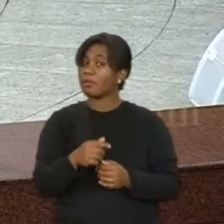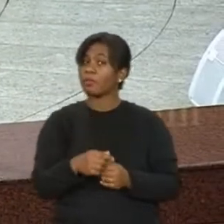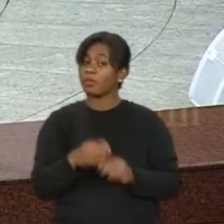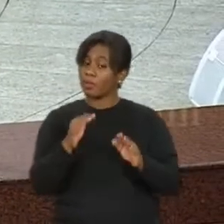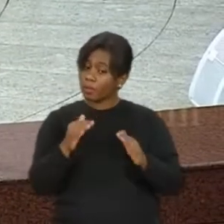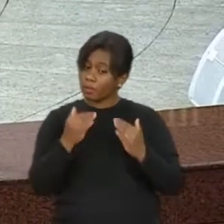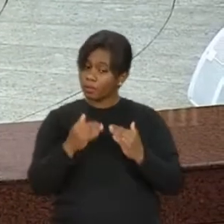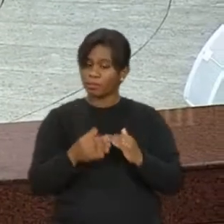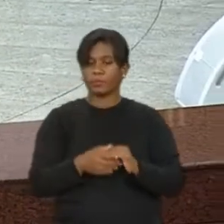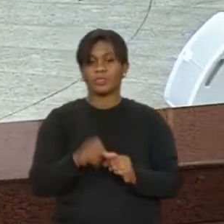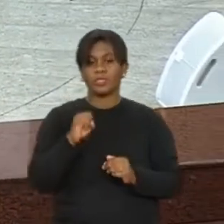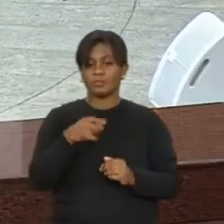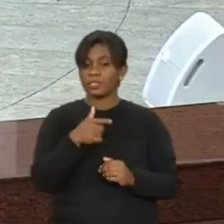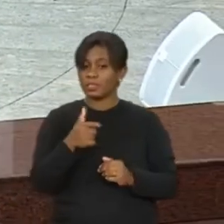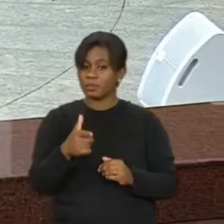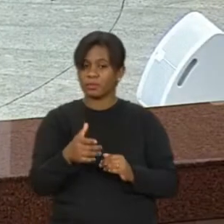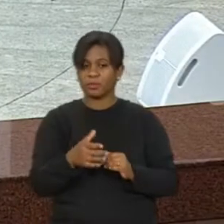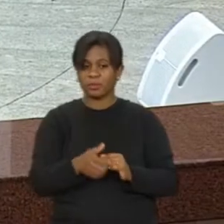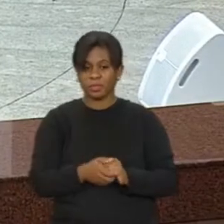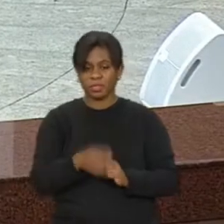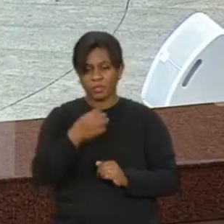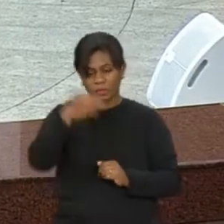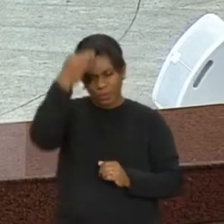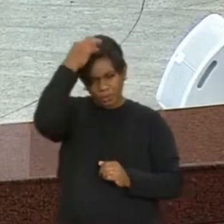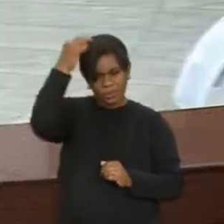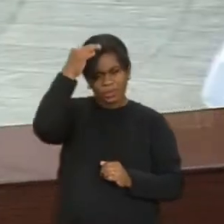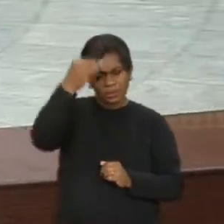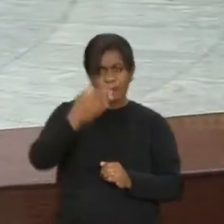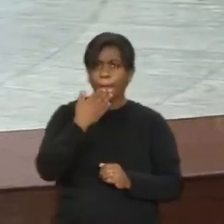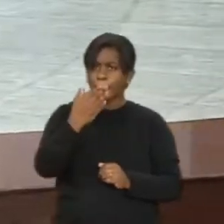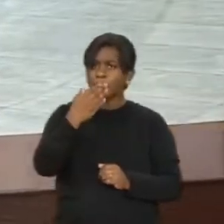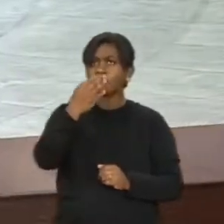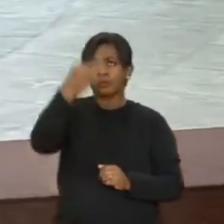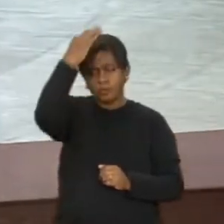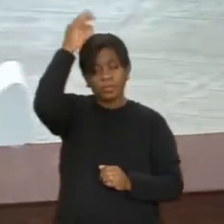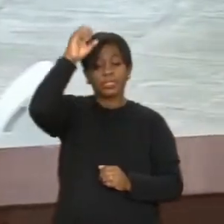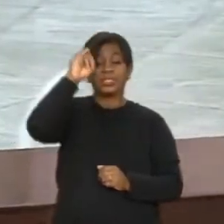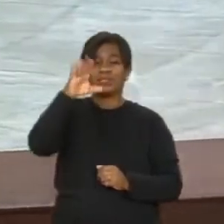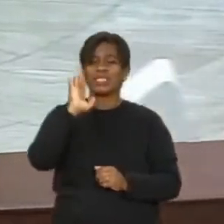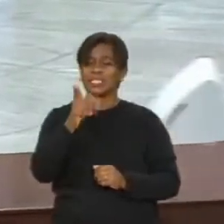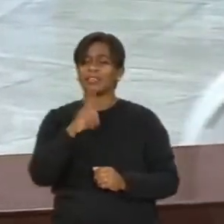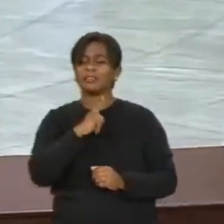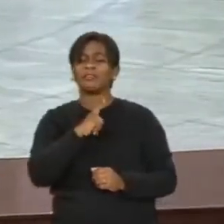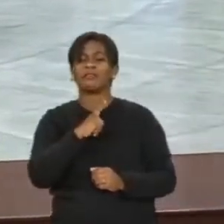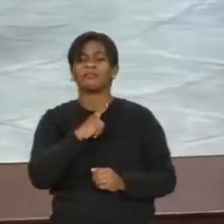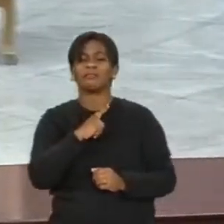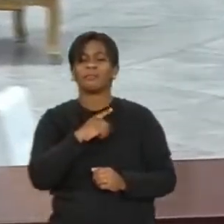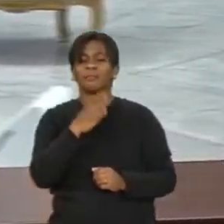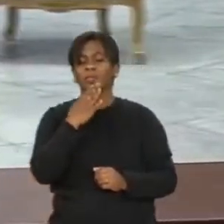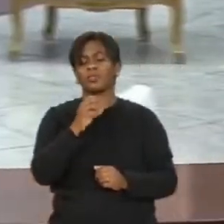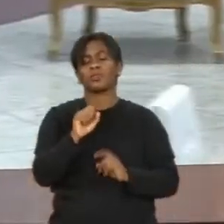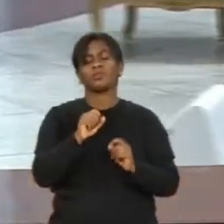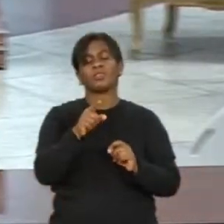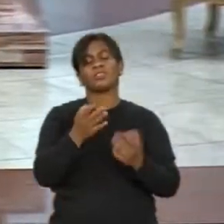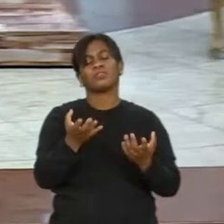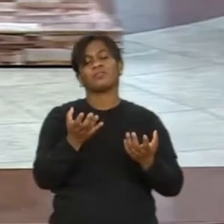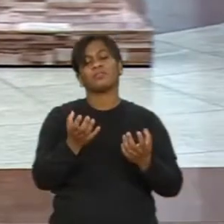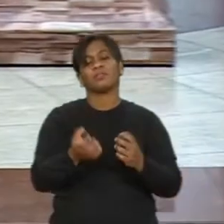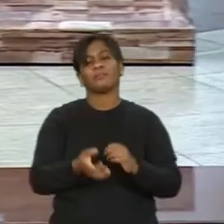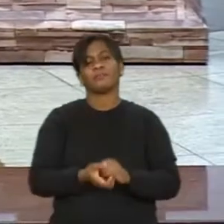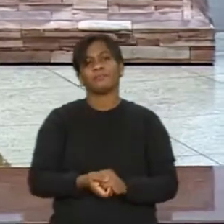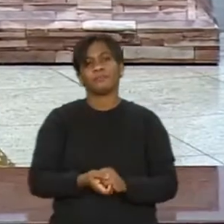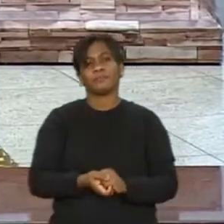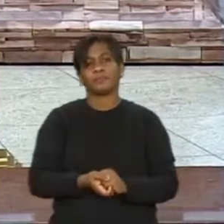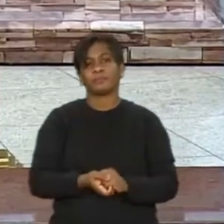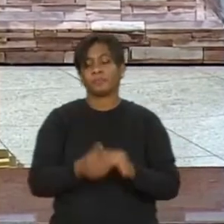favor. Se você não tem o Espírito Santo, peça. Se você já tem, peça o que você quiser. Olha aqui,